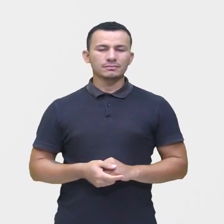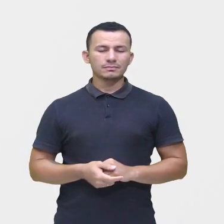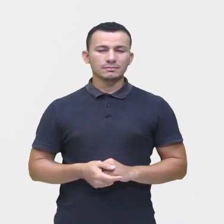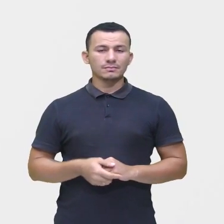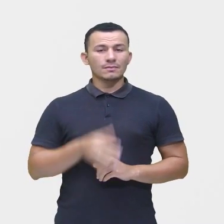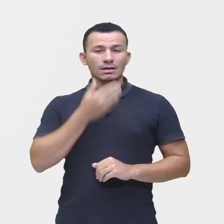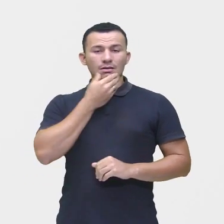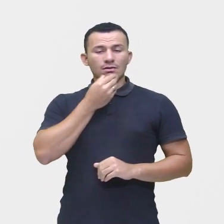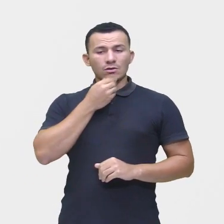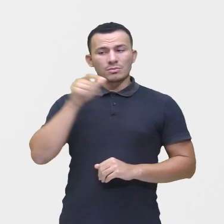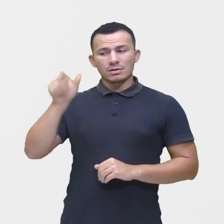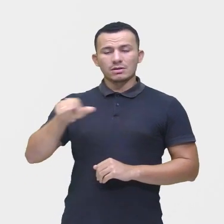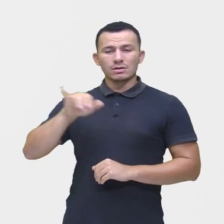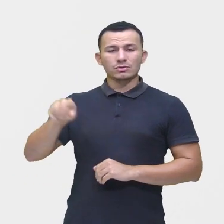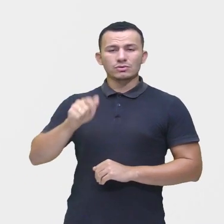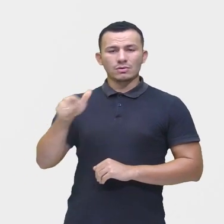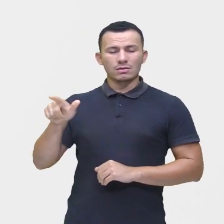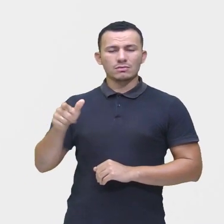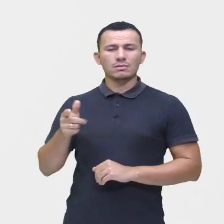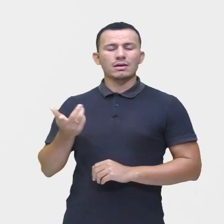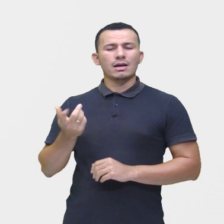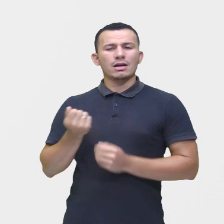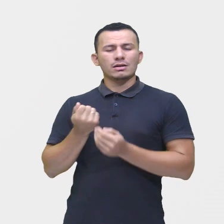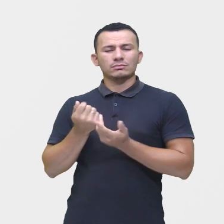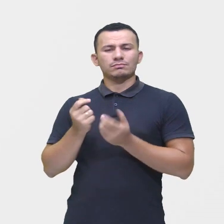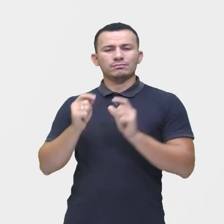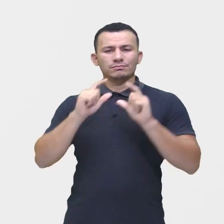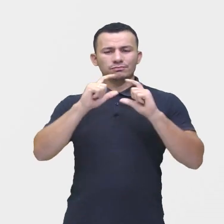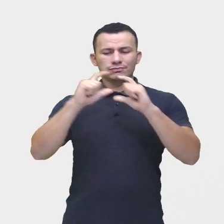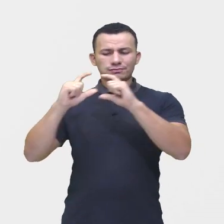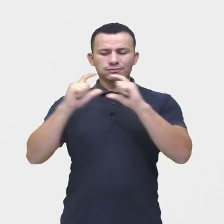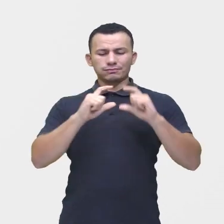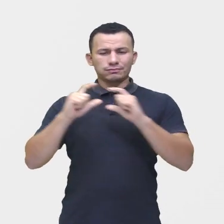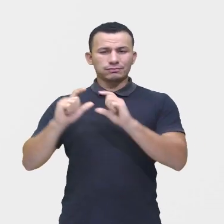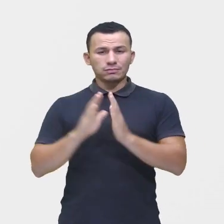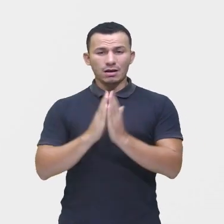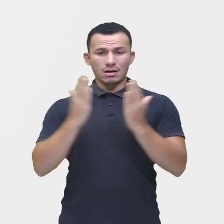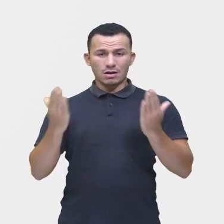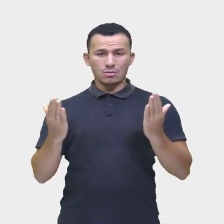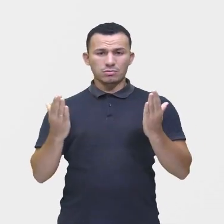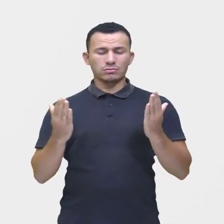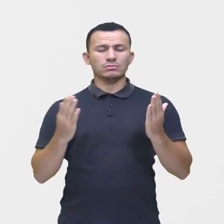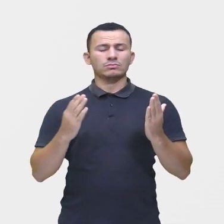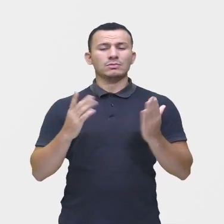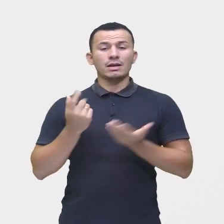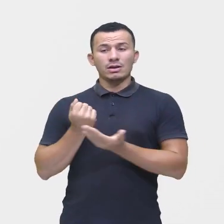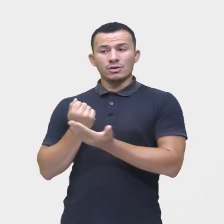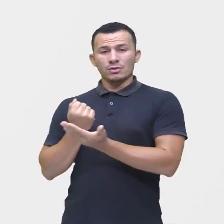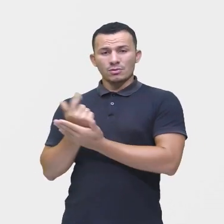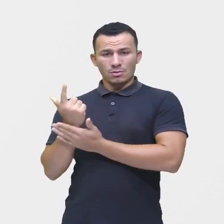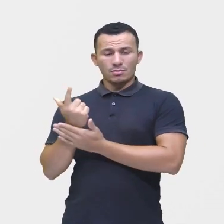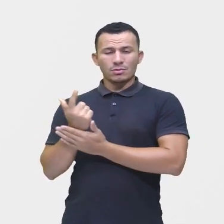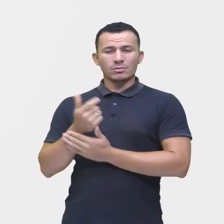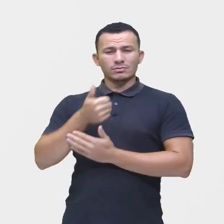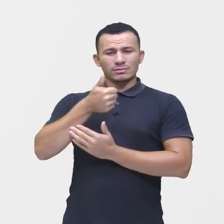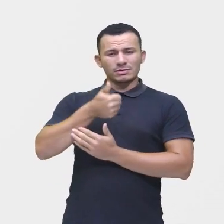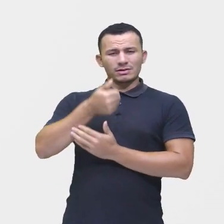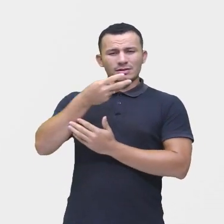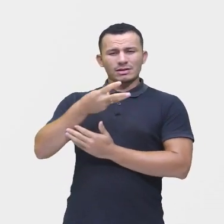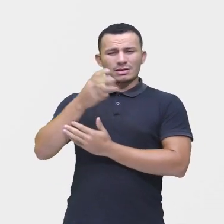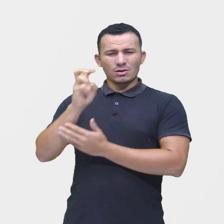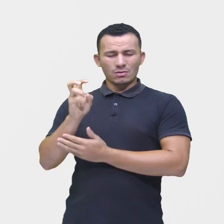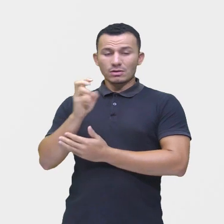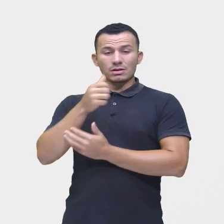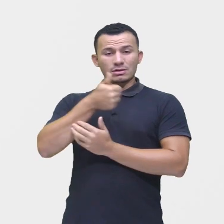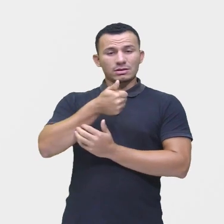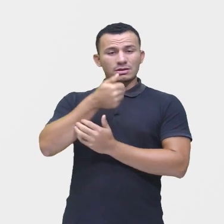João deseja completar seu álbum de figurinhas. Para isso, comprou 134 pacotes. Cada pacote